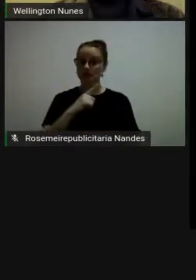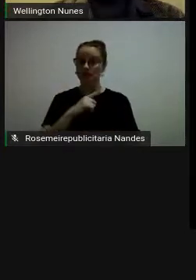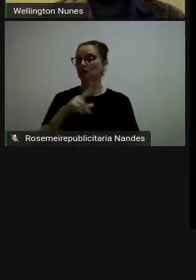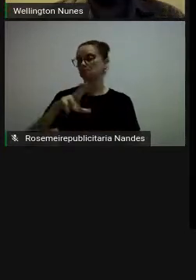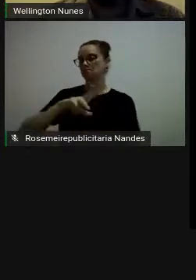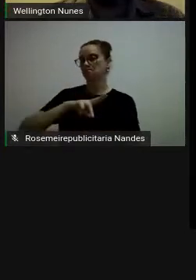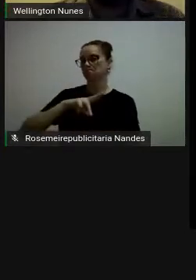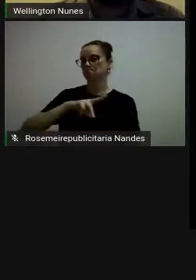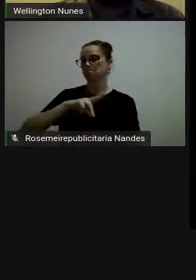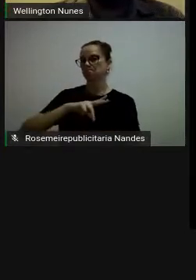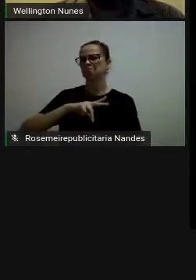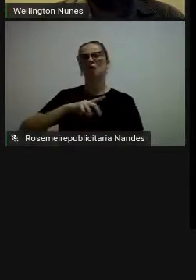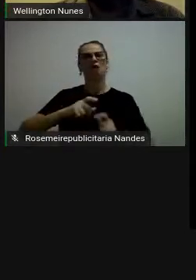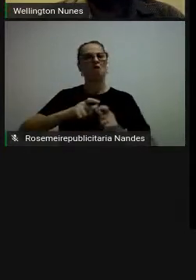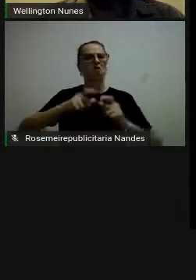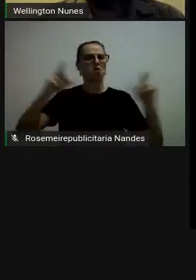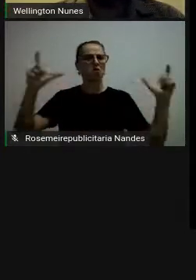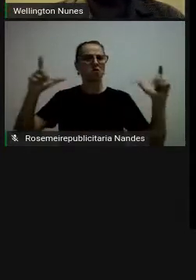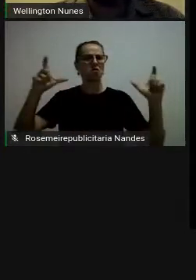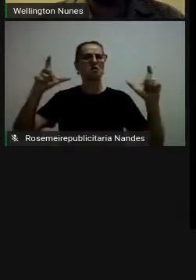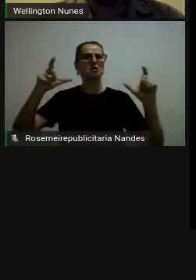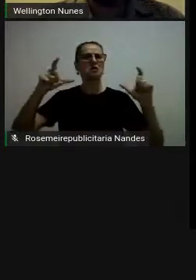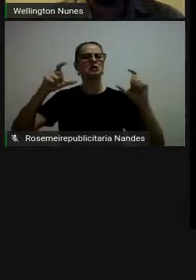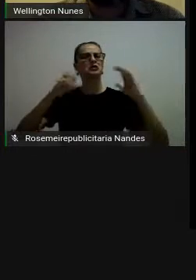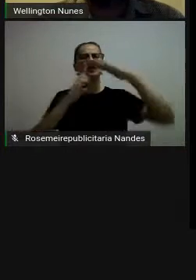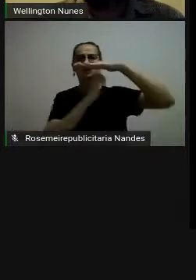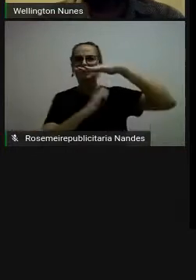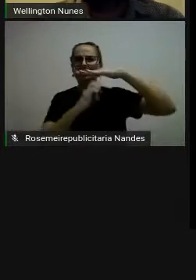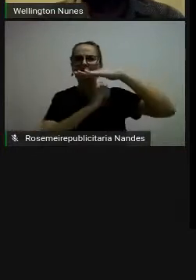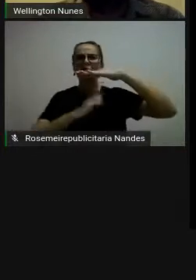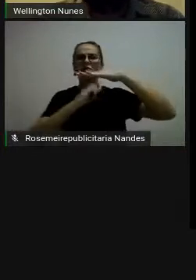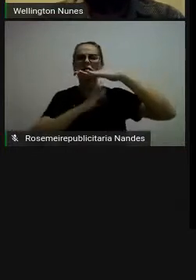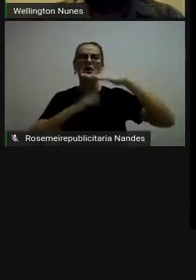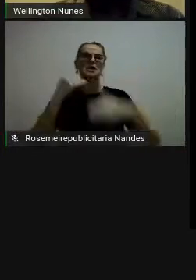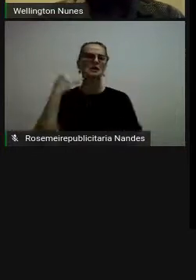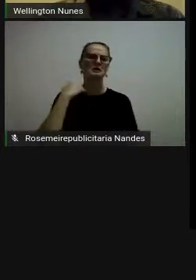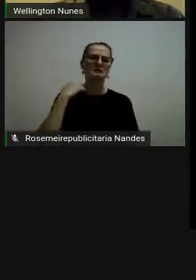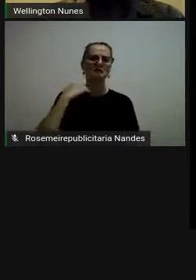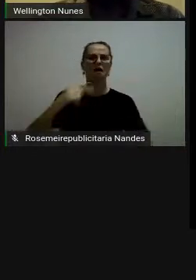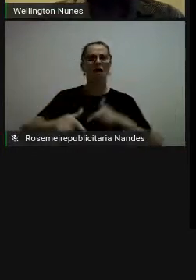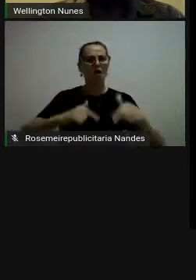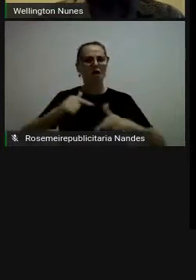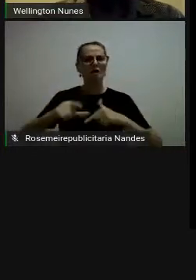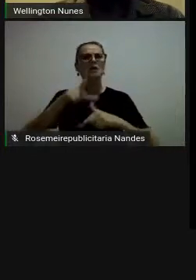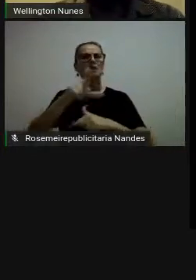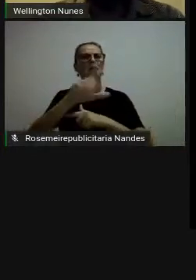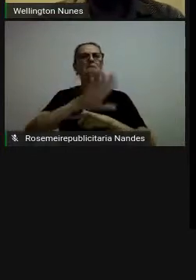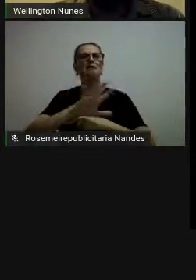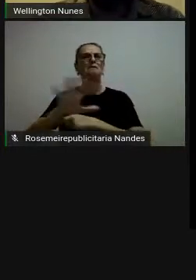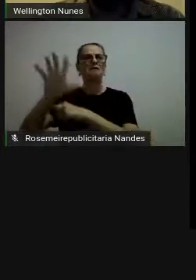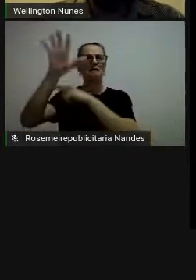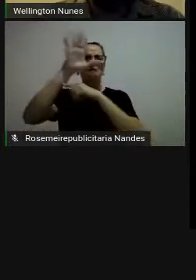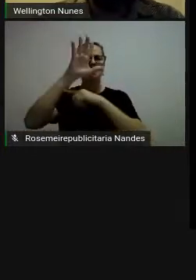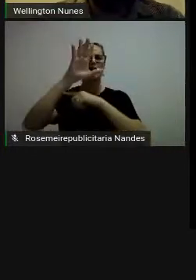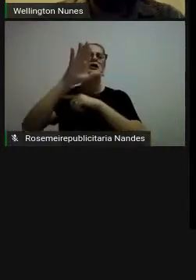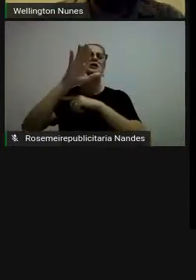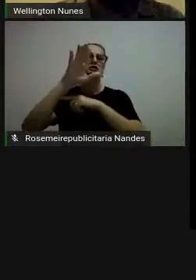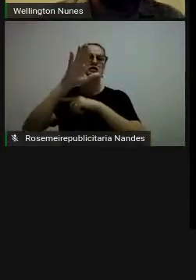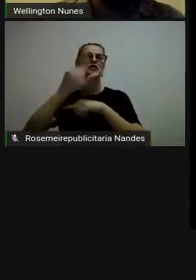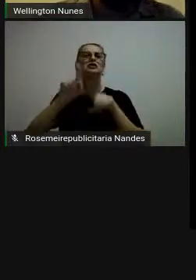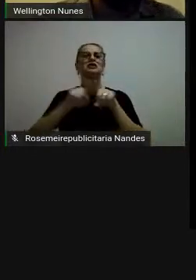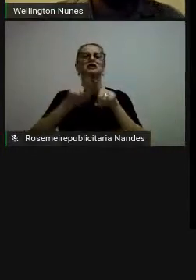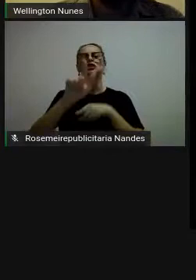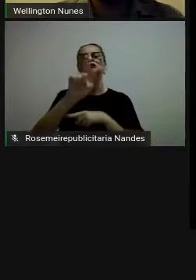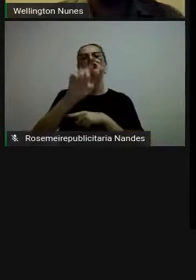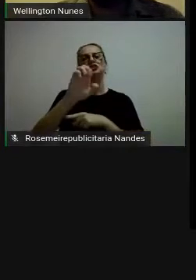grandes empresas privadas, grandes bancos trabalham com mapeamento de concorrência, mapeamento de mercado, o chamado geomarketing,